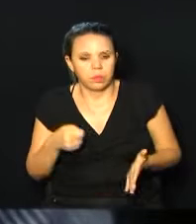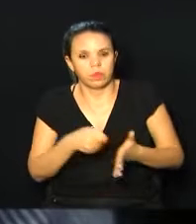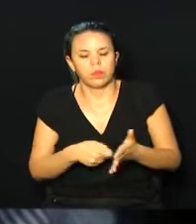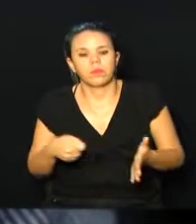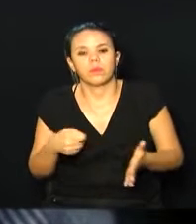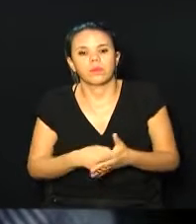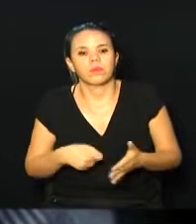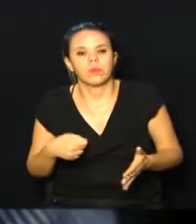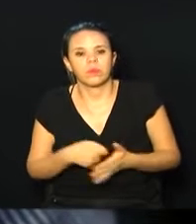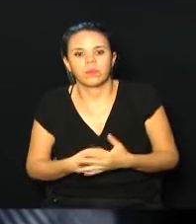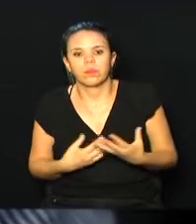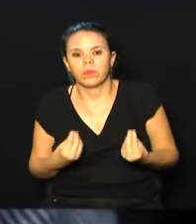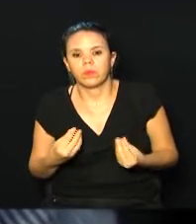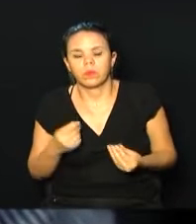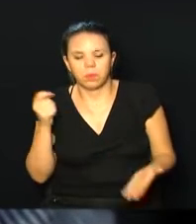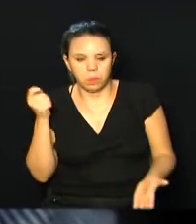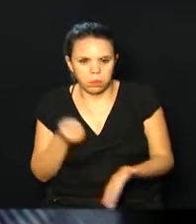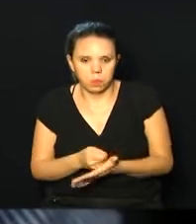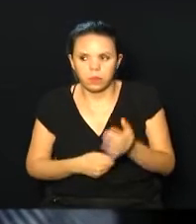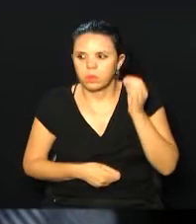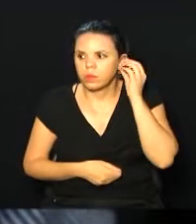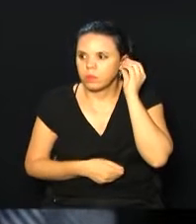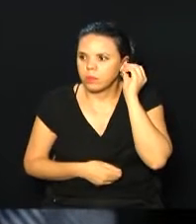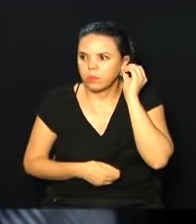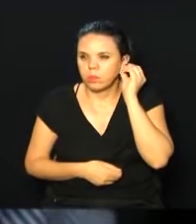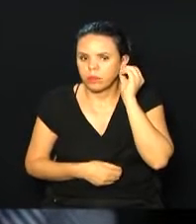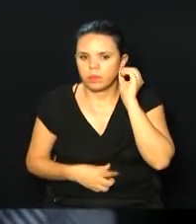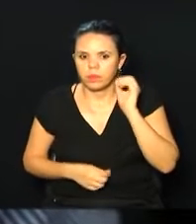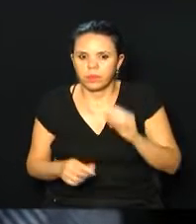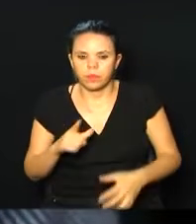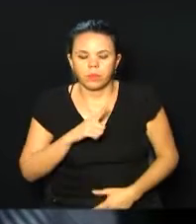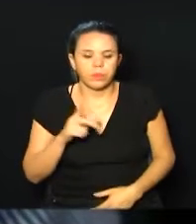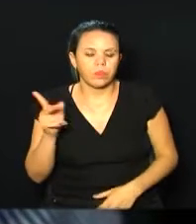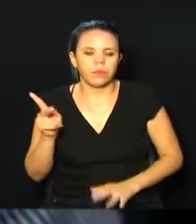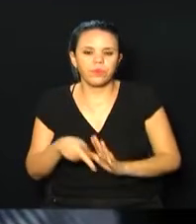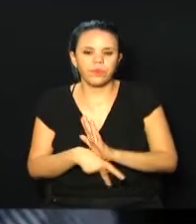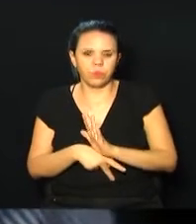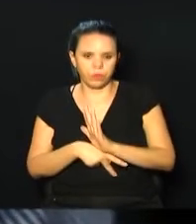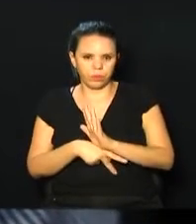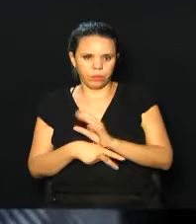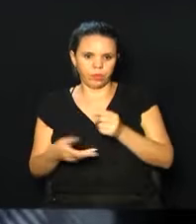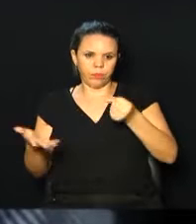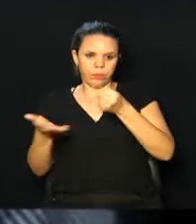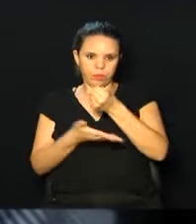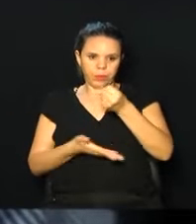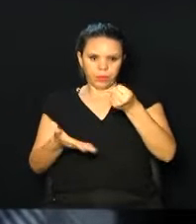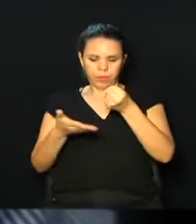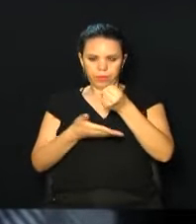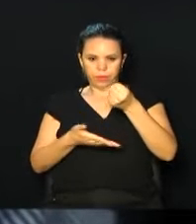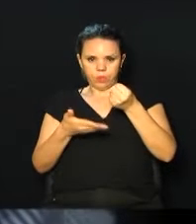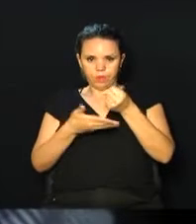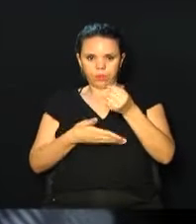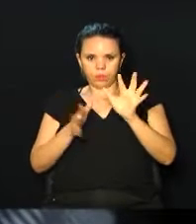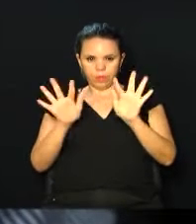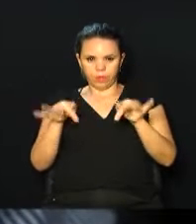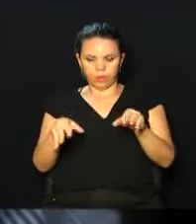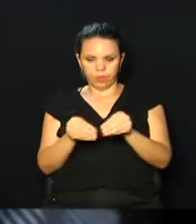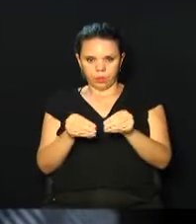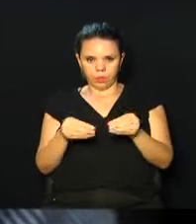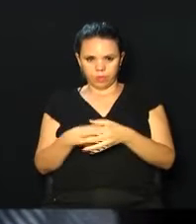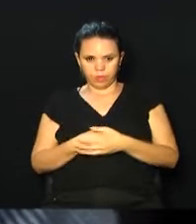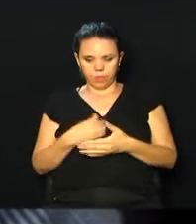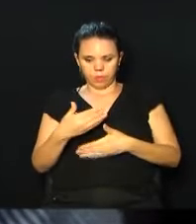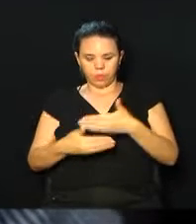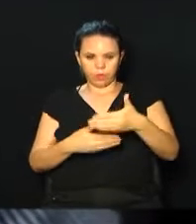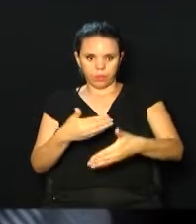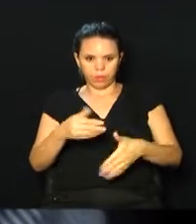ênfase e bastante determinação, que é termos um projeto básico que está sendo finalizado nas